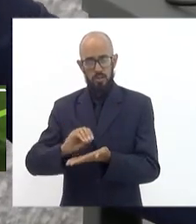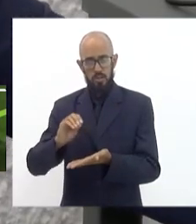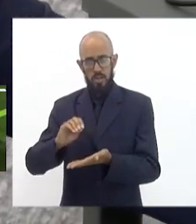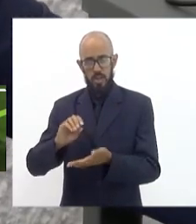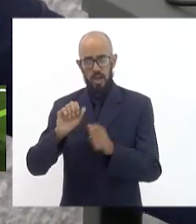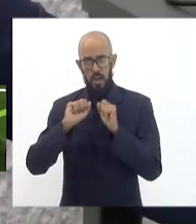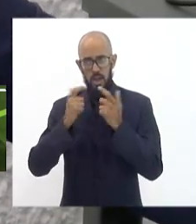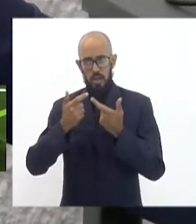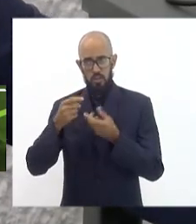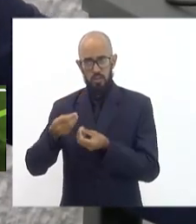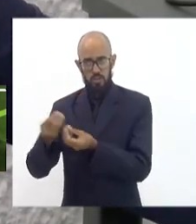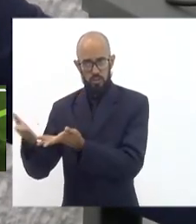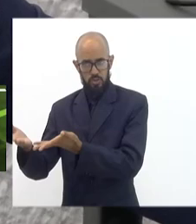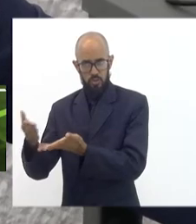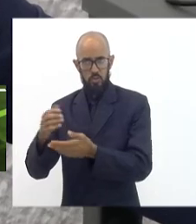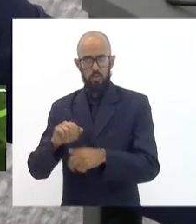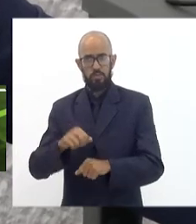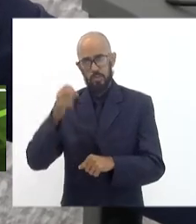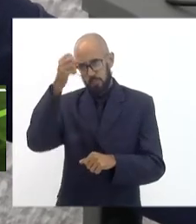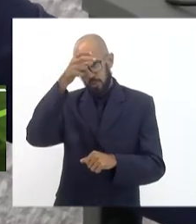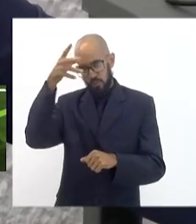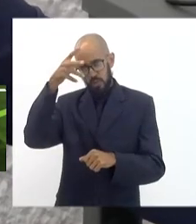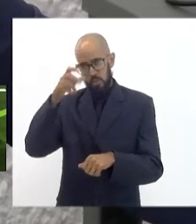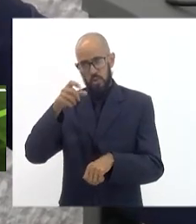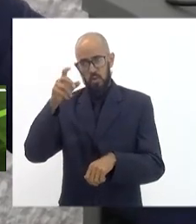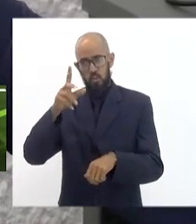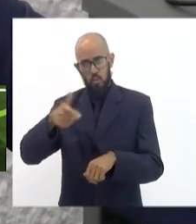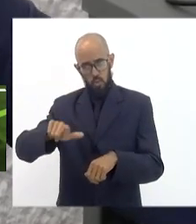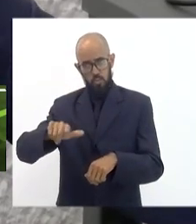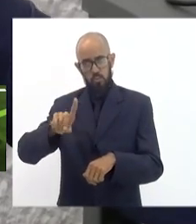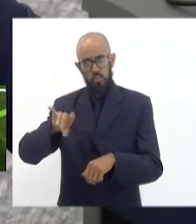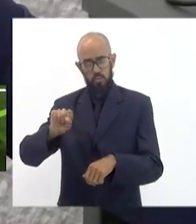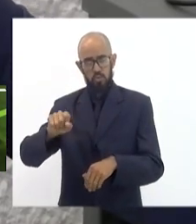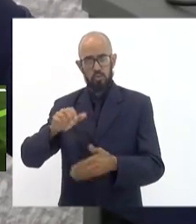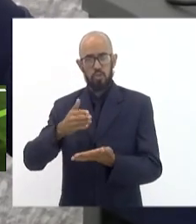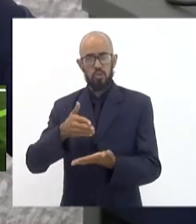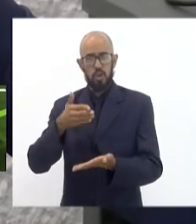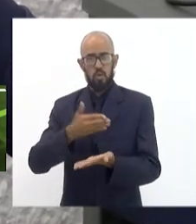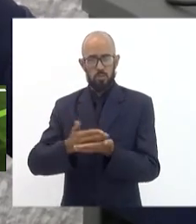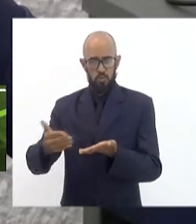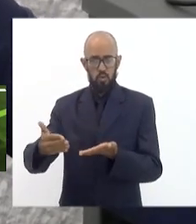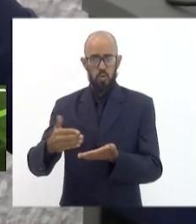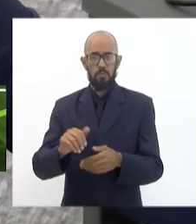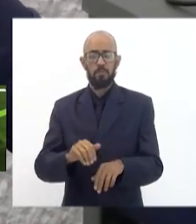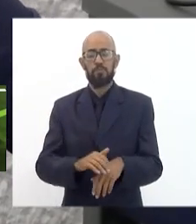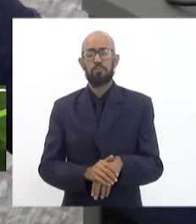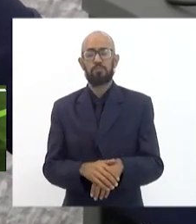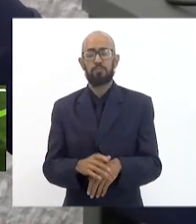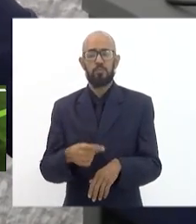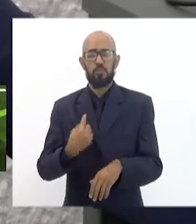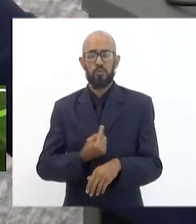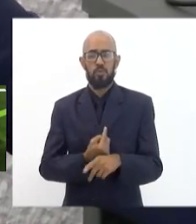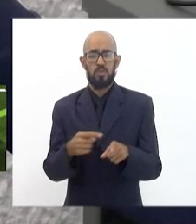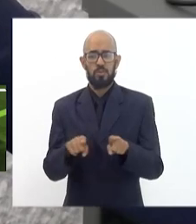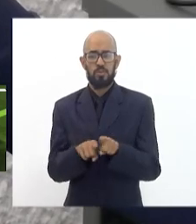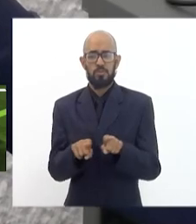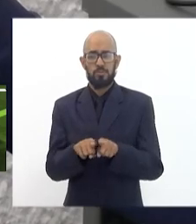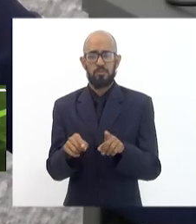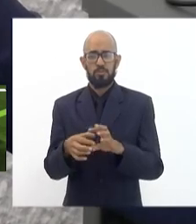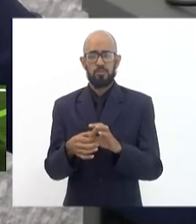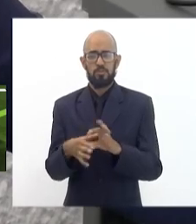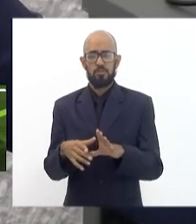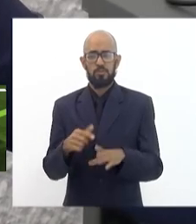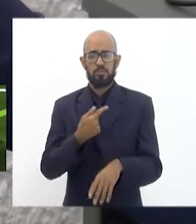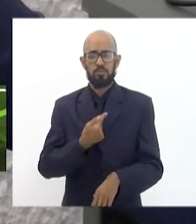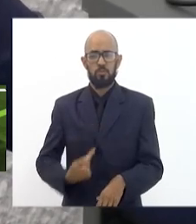a prefeitura imediatamente entrou no dia seguinte contando com esse recurso bom e nós tivemos a liberação